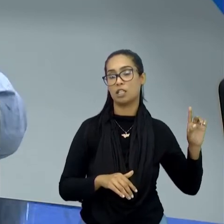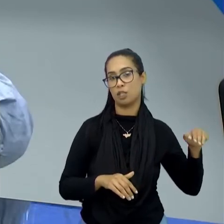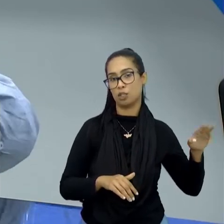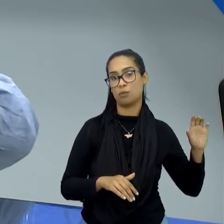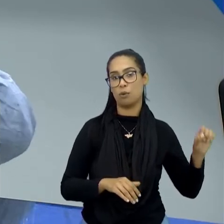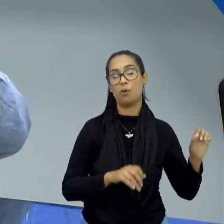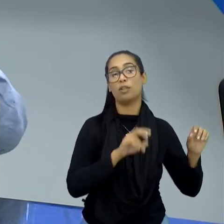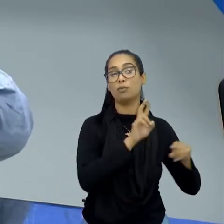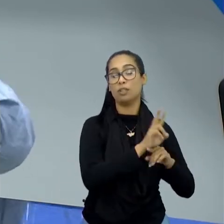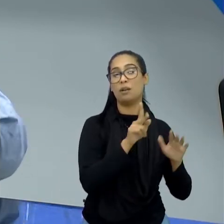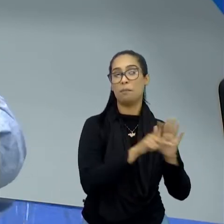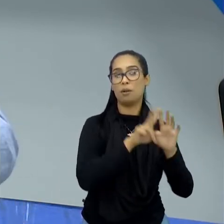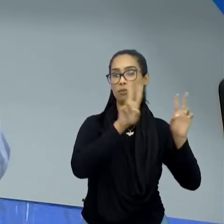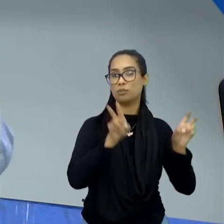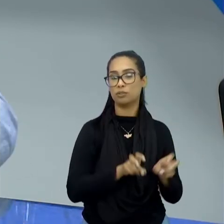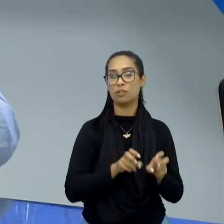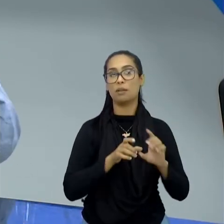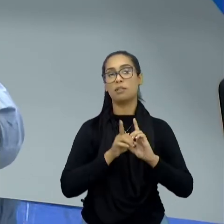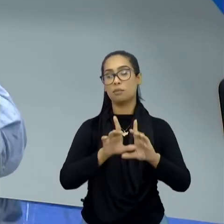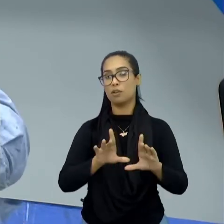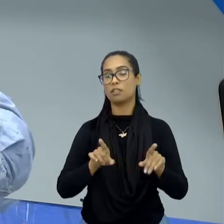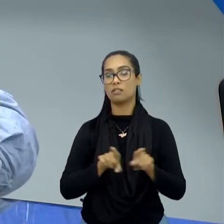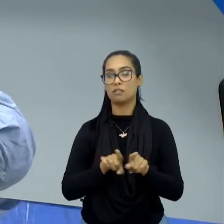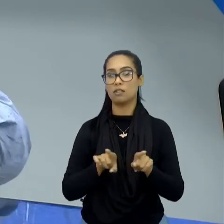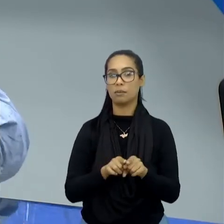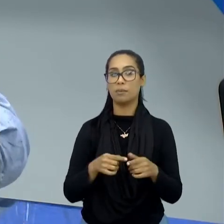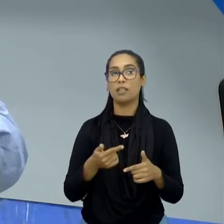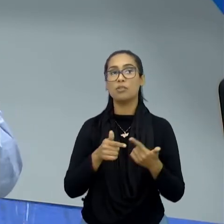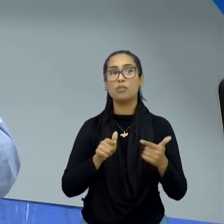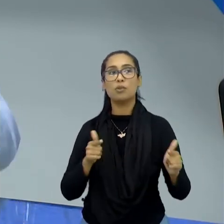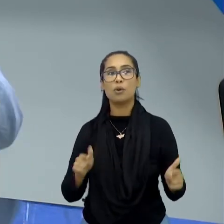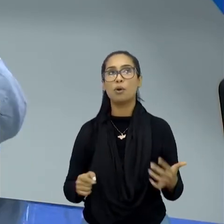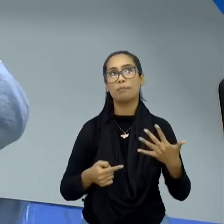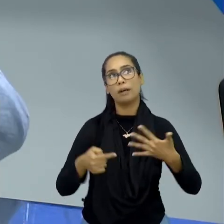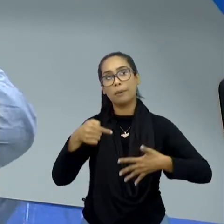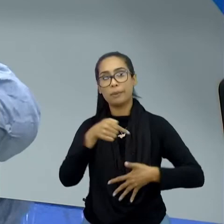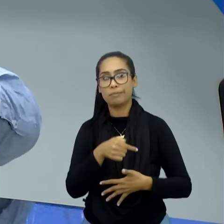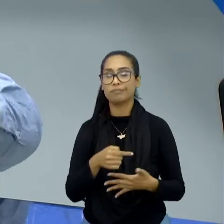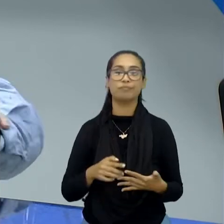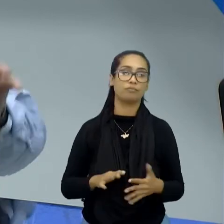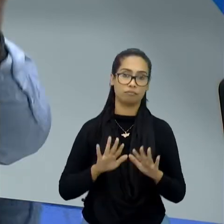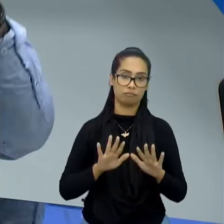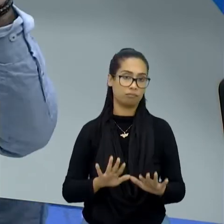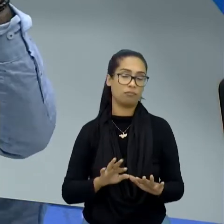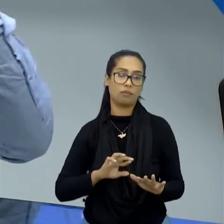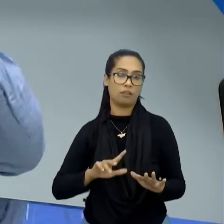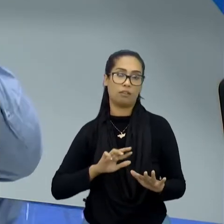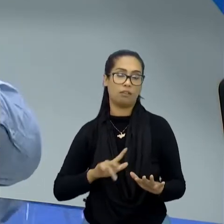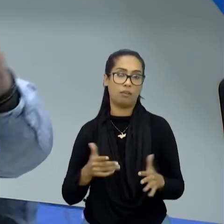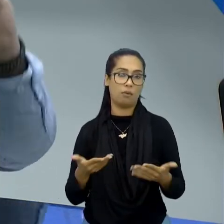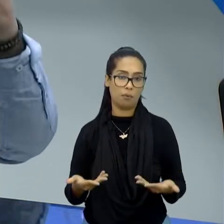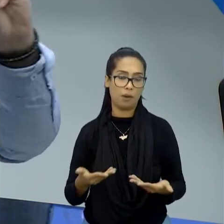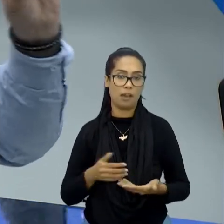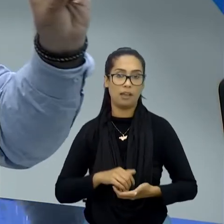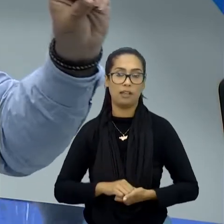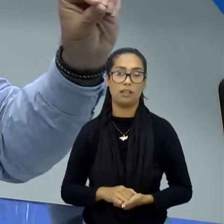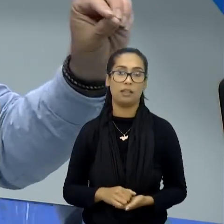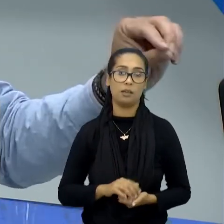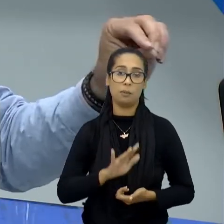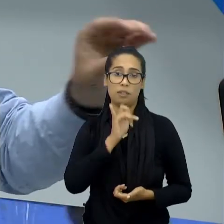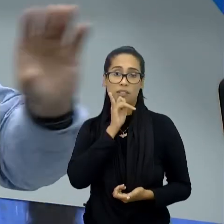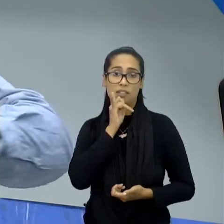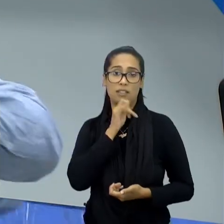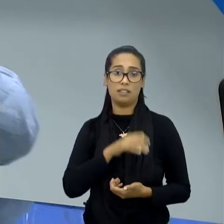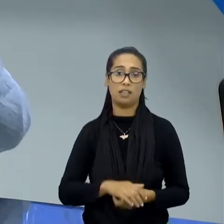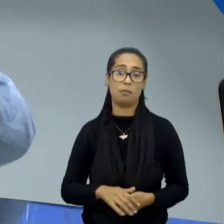democráticas, questões ligadas à laicização do Estado, etc., não servem quando a gente localiza isso no